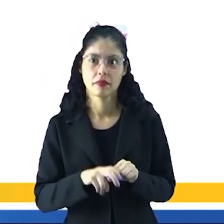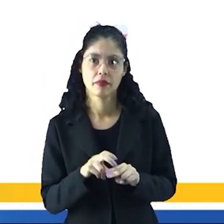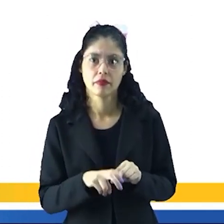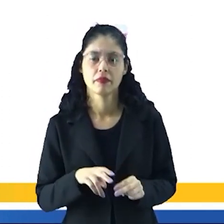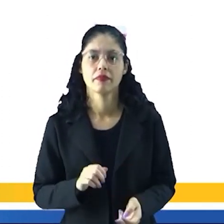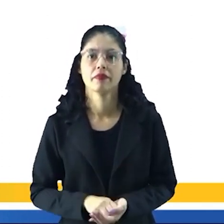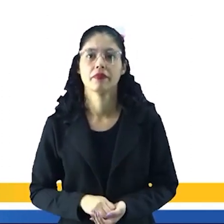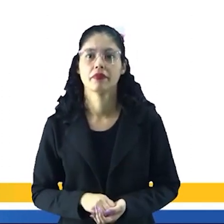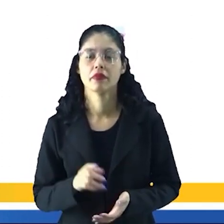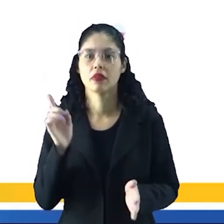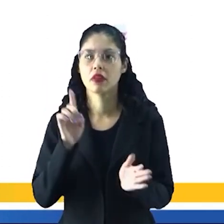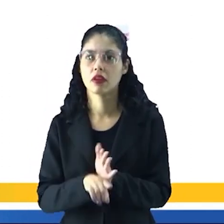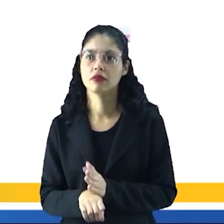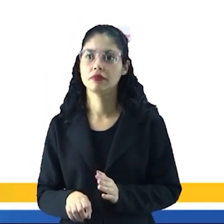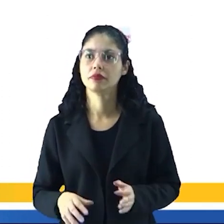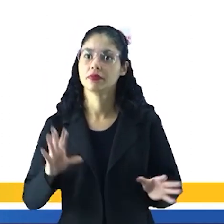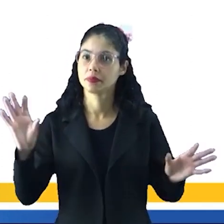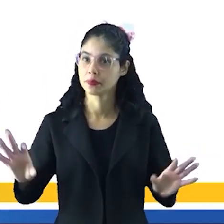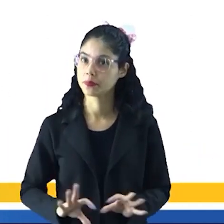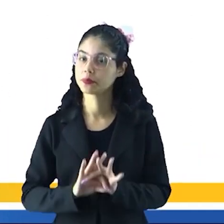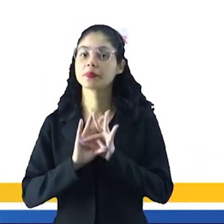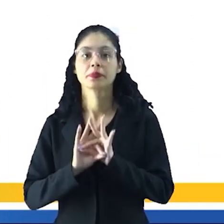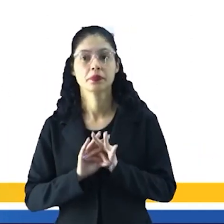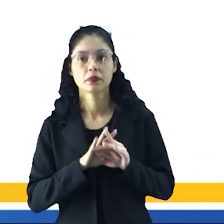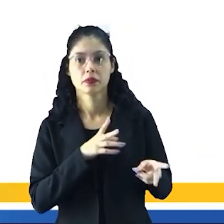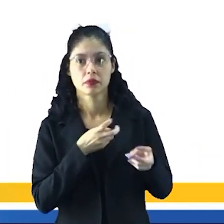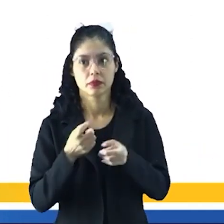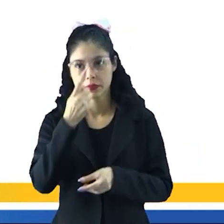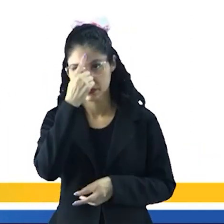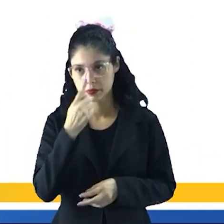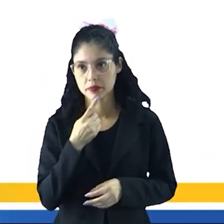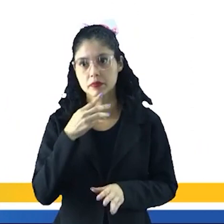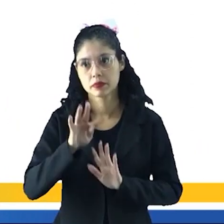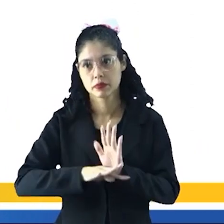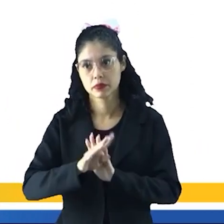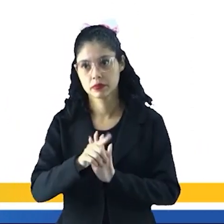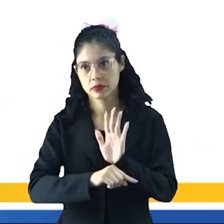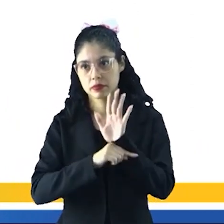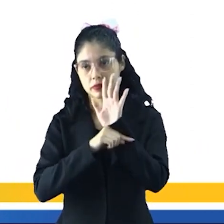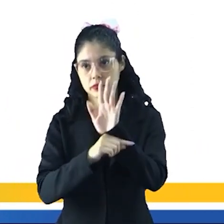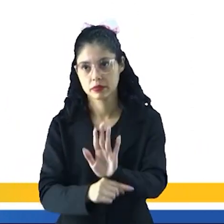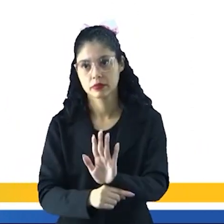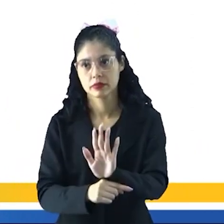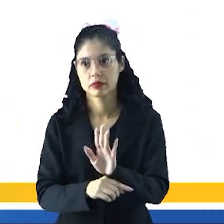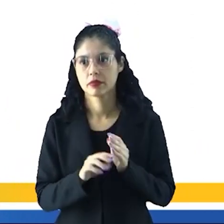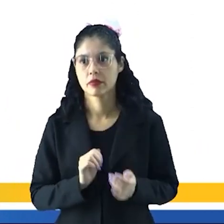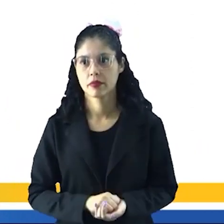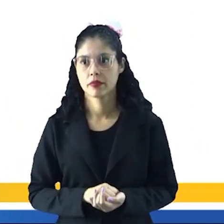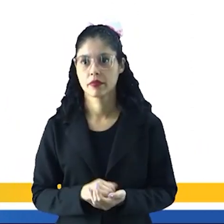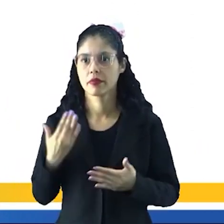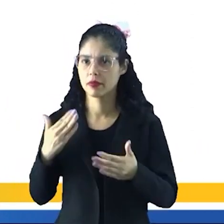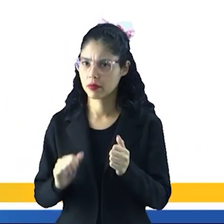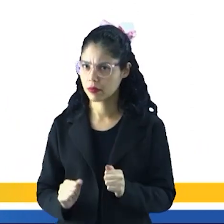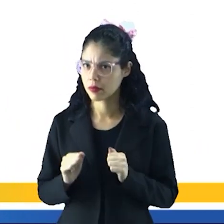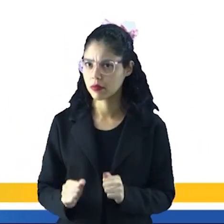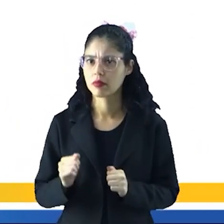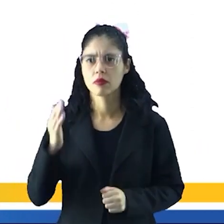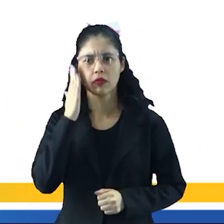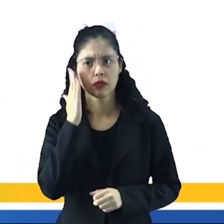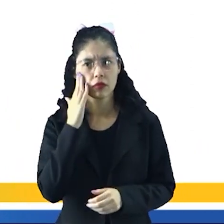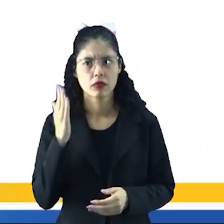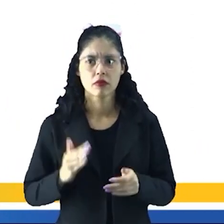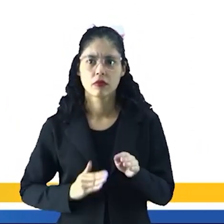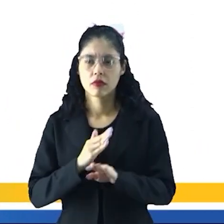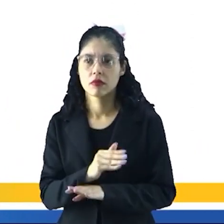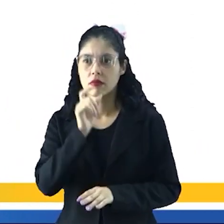sentar. E ele pergunta: a relação observada entre a imagem e o texto apresentados